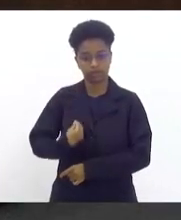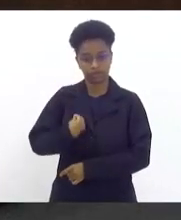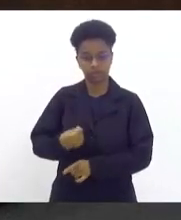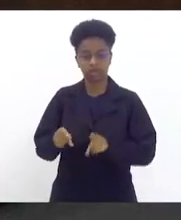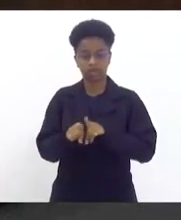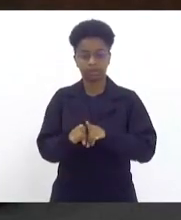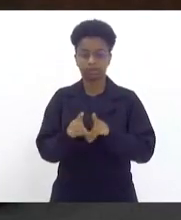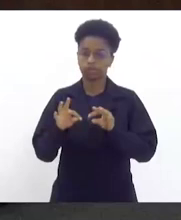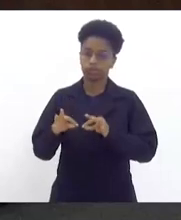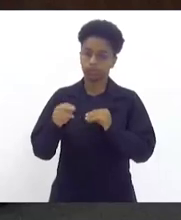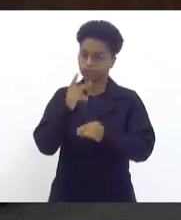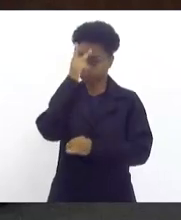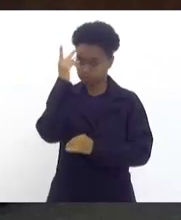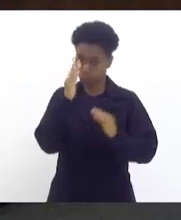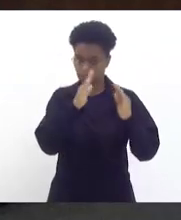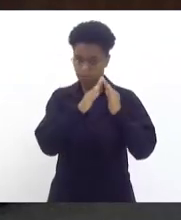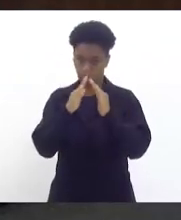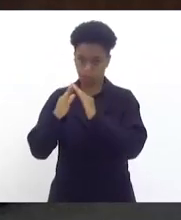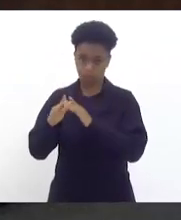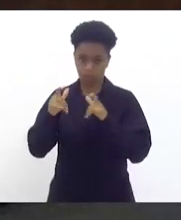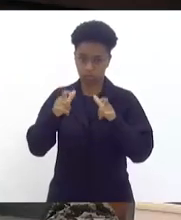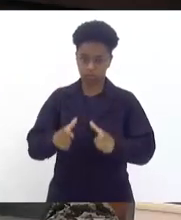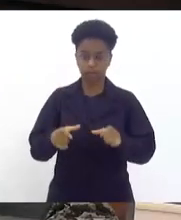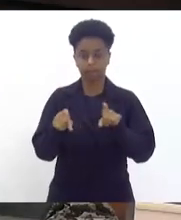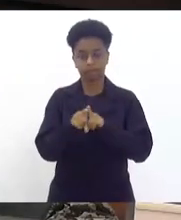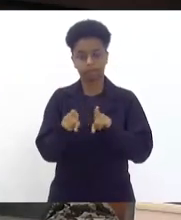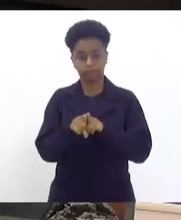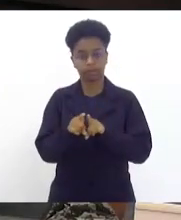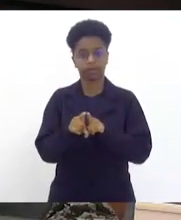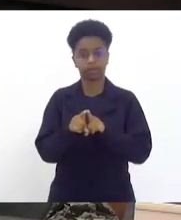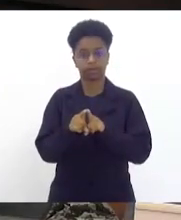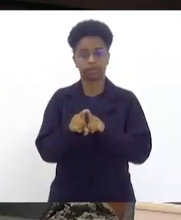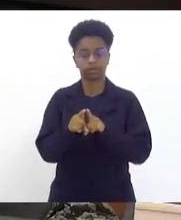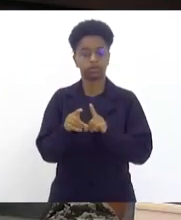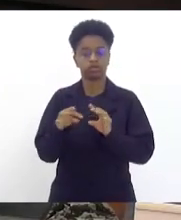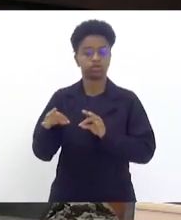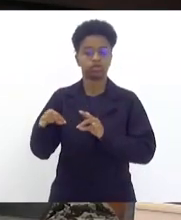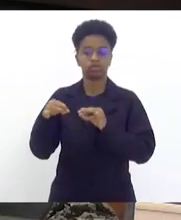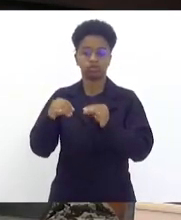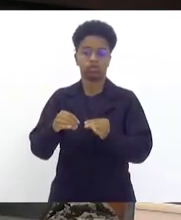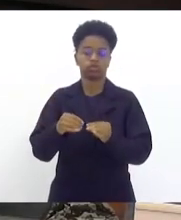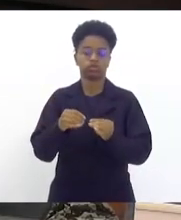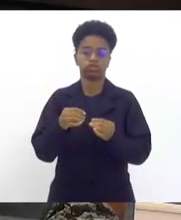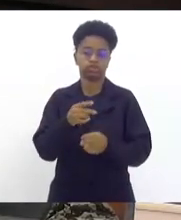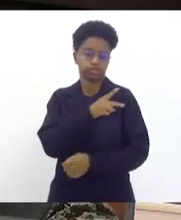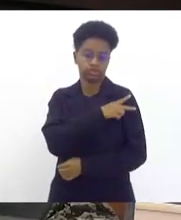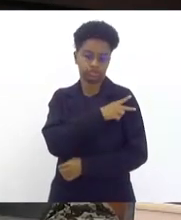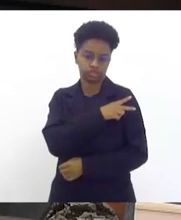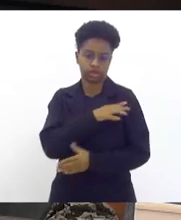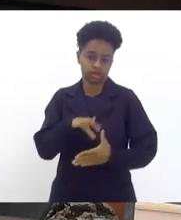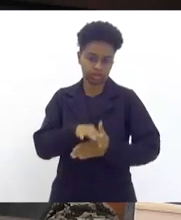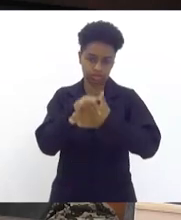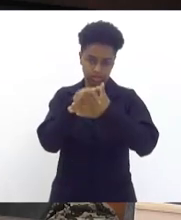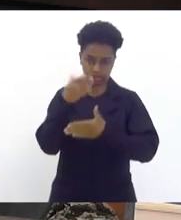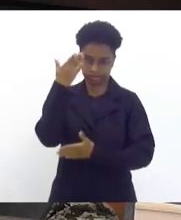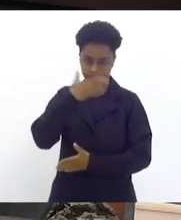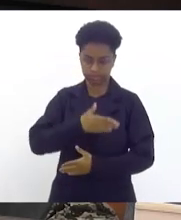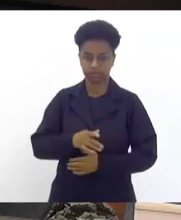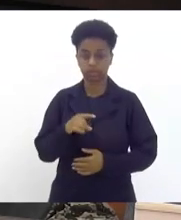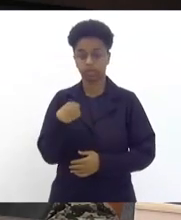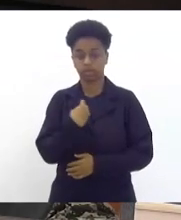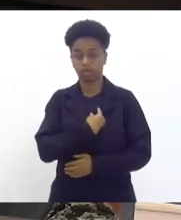todos os moradores e todas as autoridades presentes Então a nossa grande Tijuca